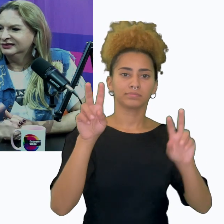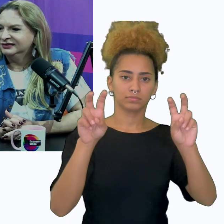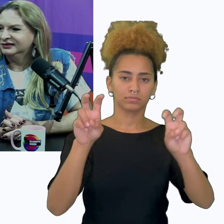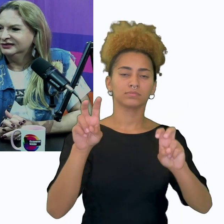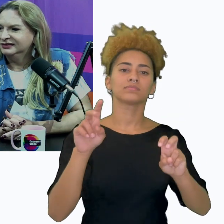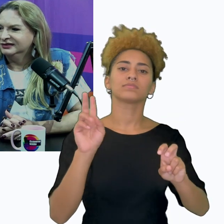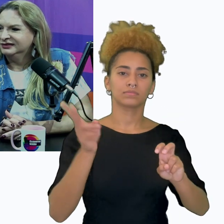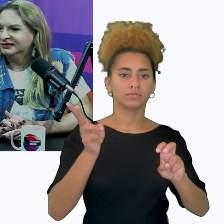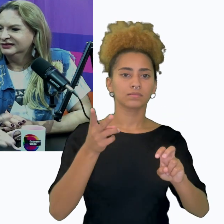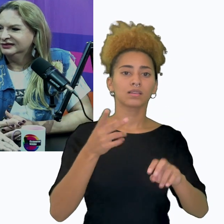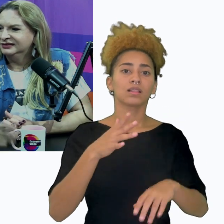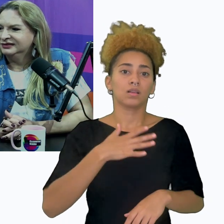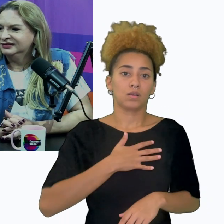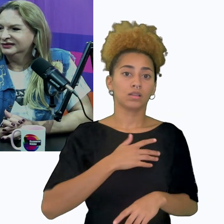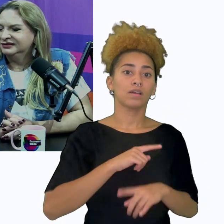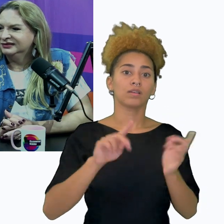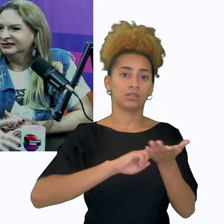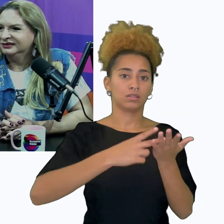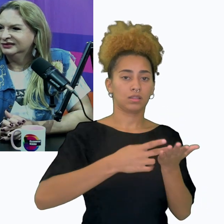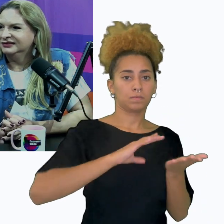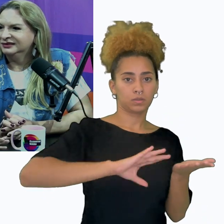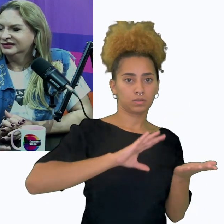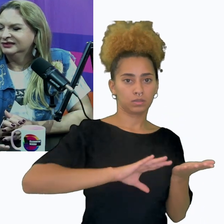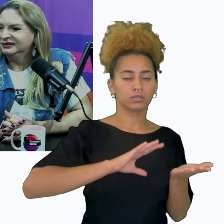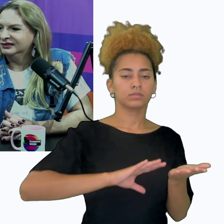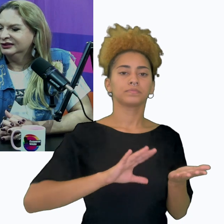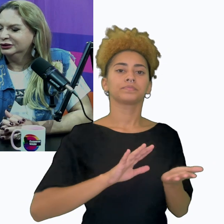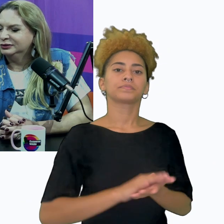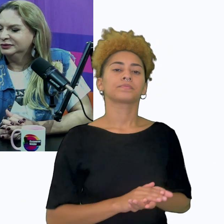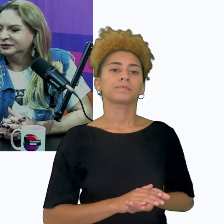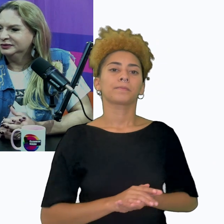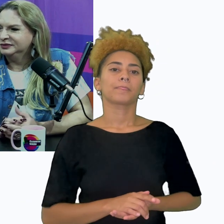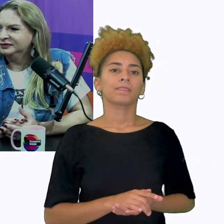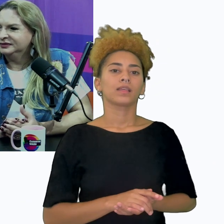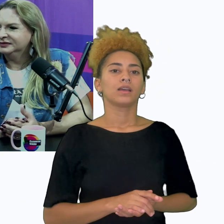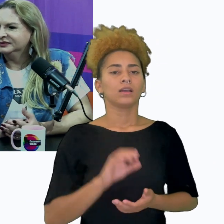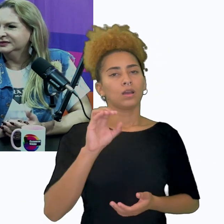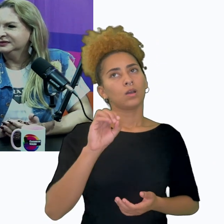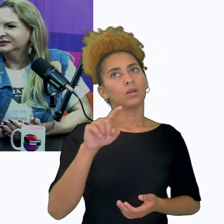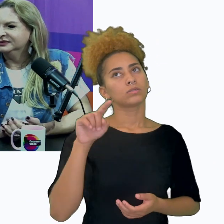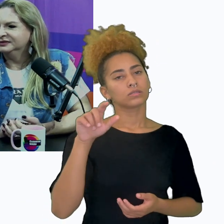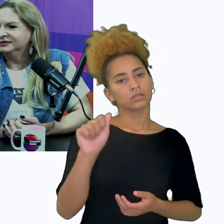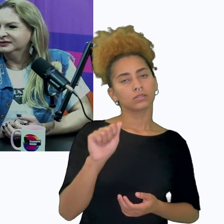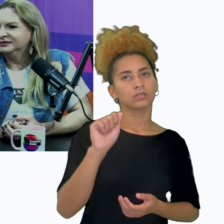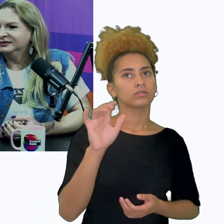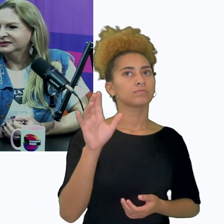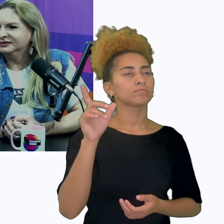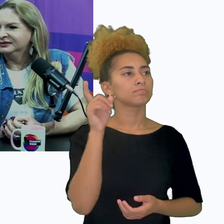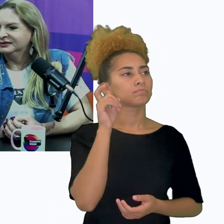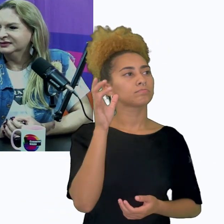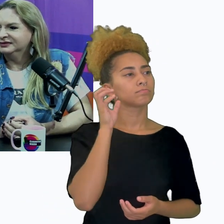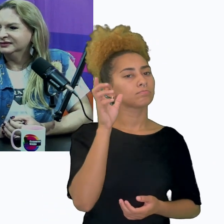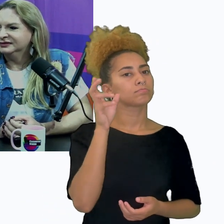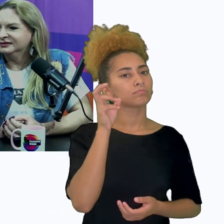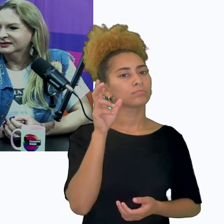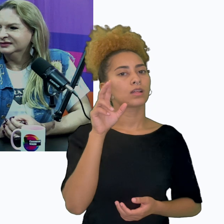que era da Ana Oxa, que a Calma Real gravou em português e tal. Aí, Oxa, e